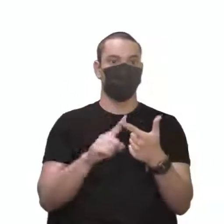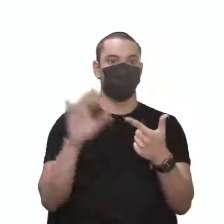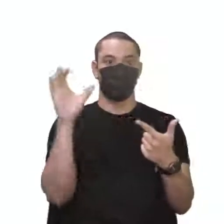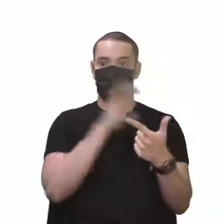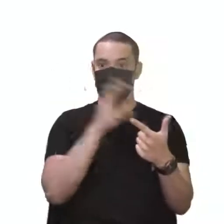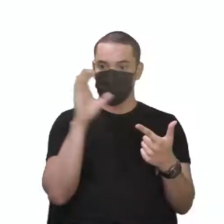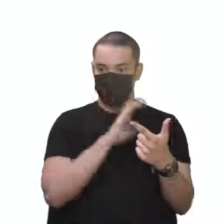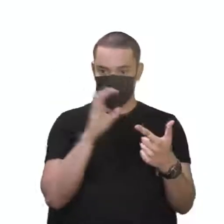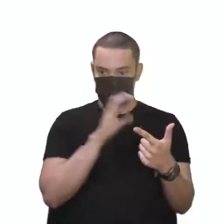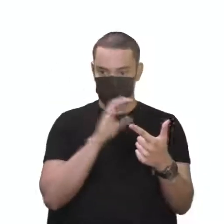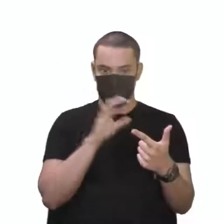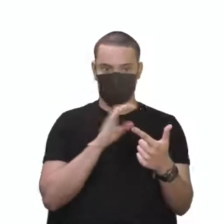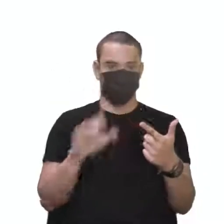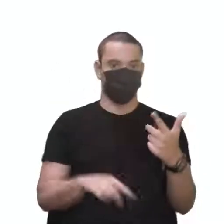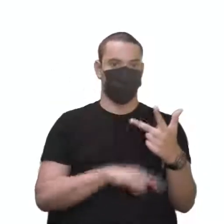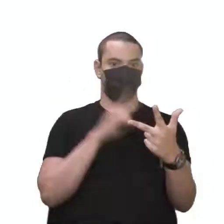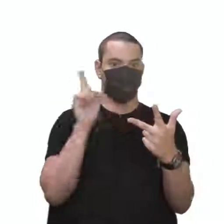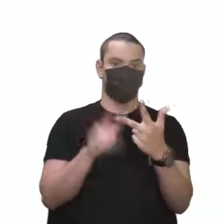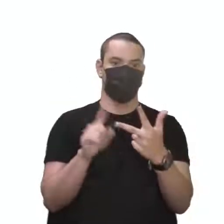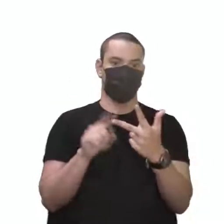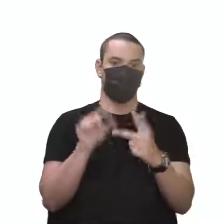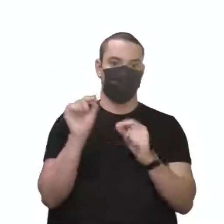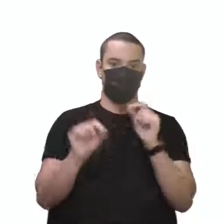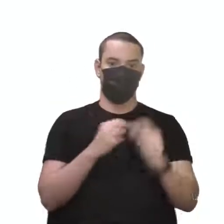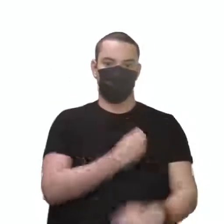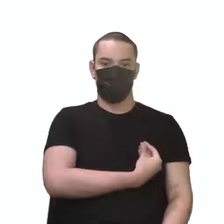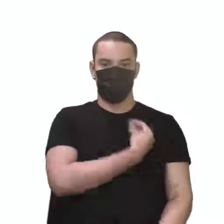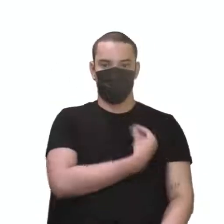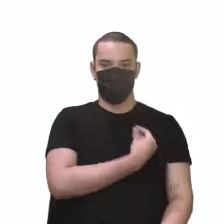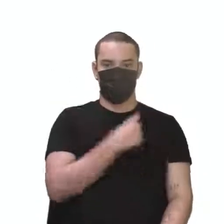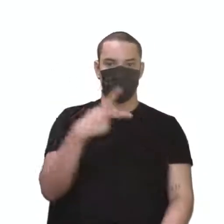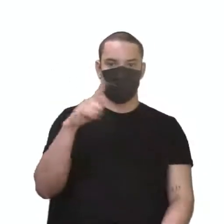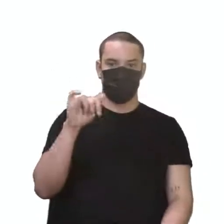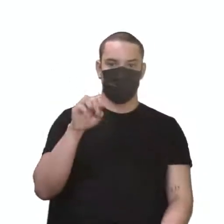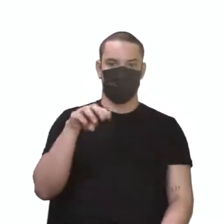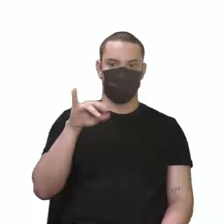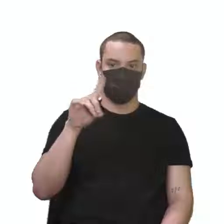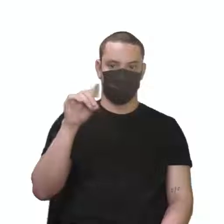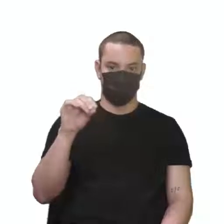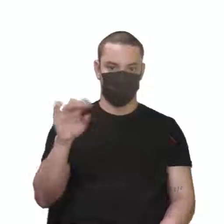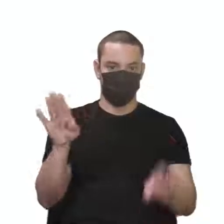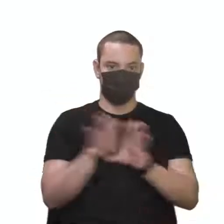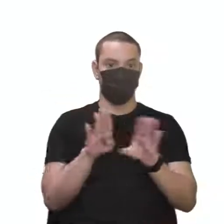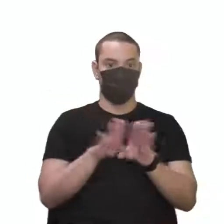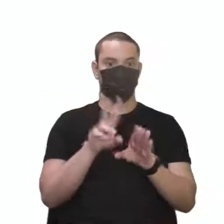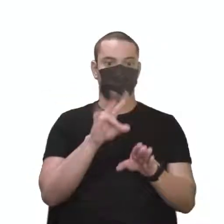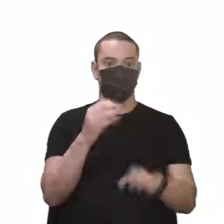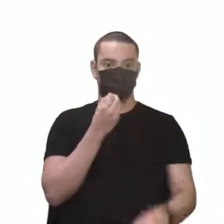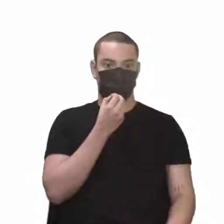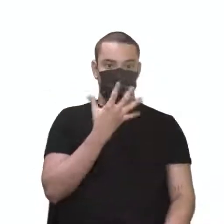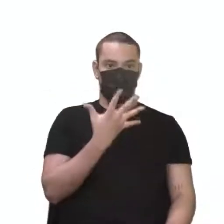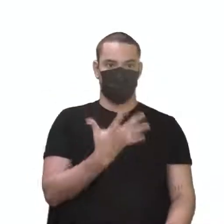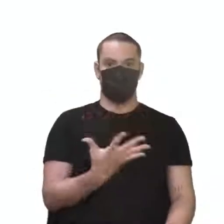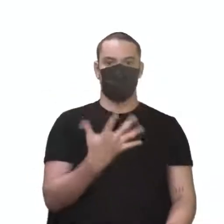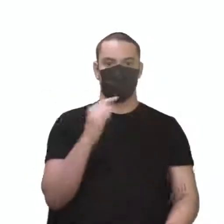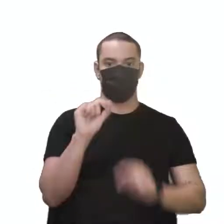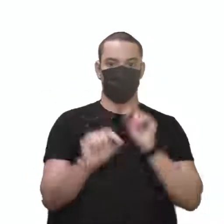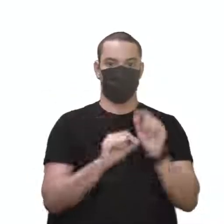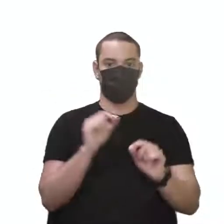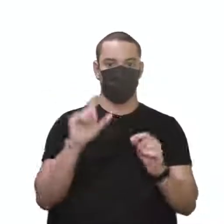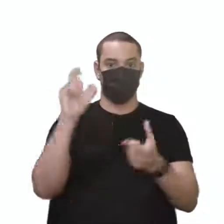reprodução acelerado. Terceiro, a presença dos plasmídios, que vão beneficiar, então,